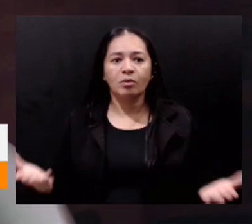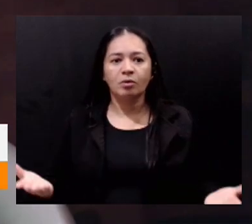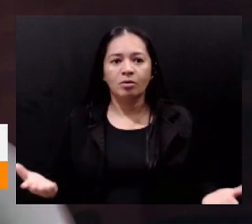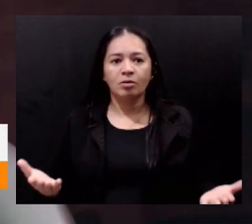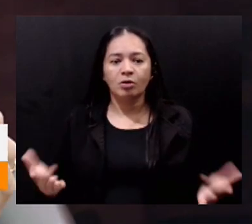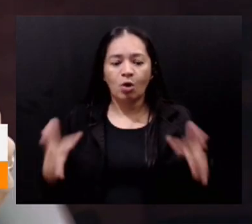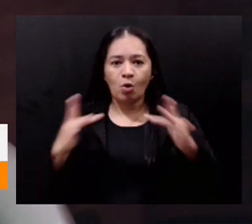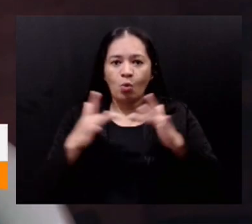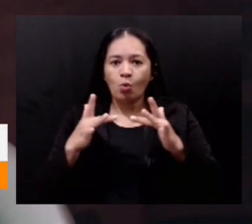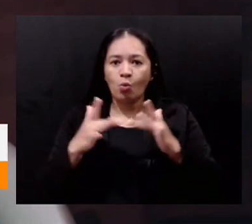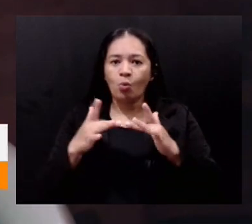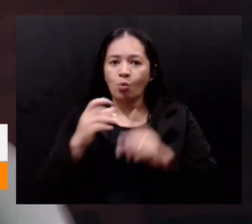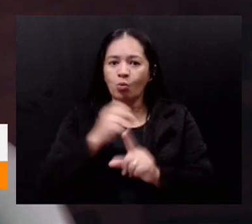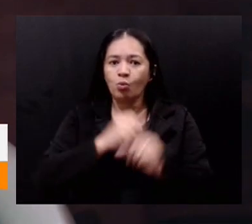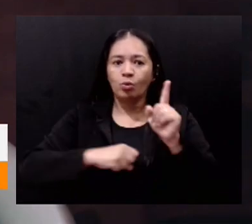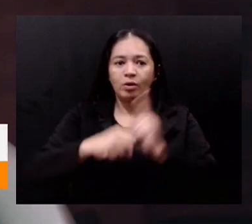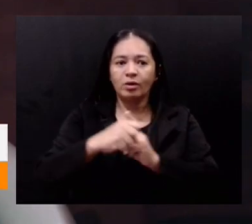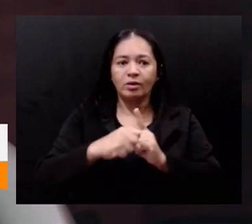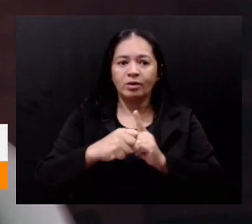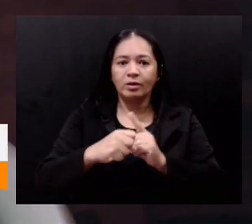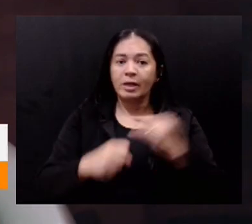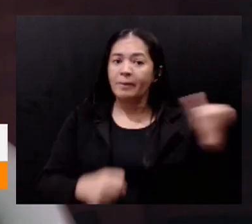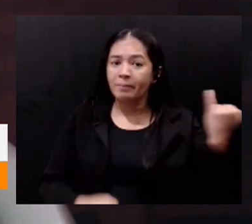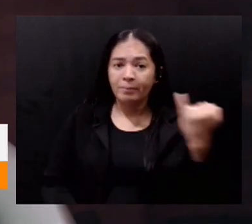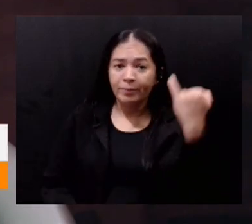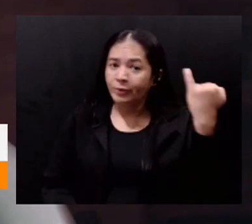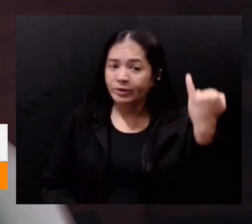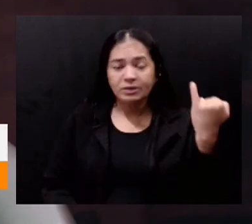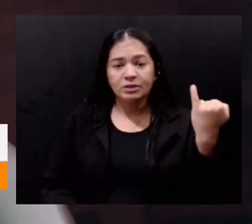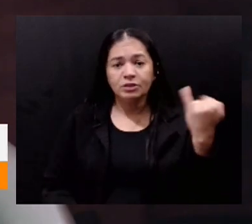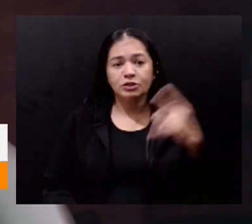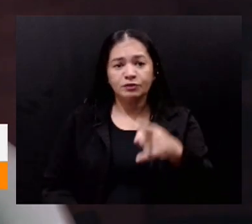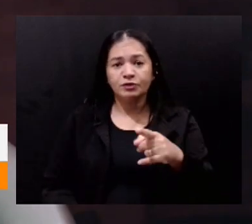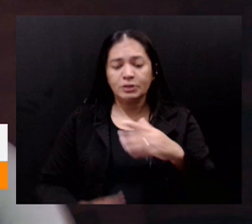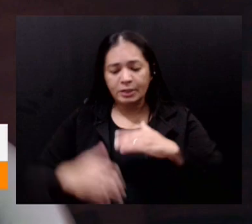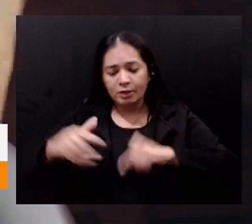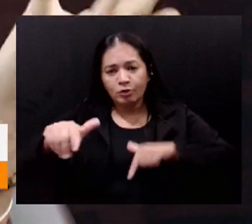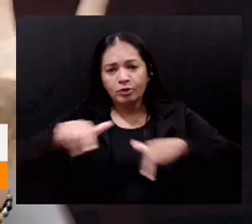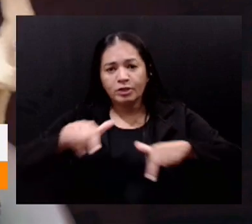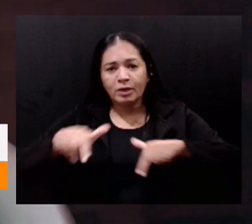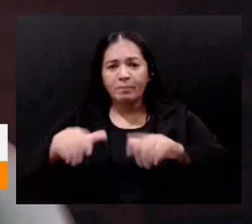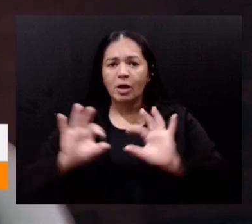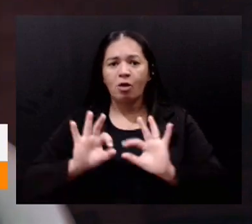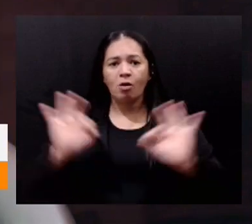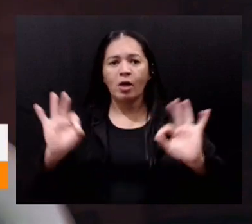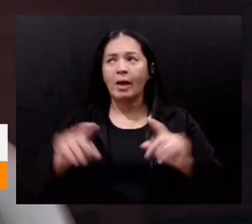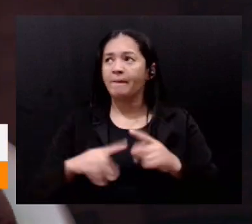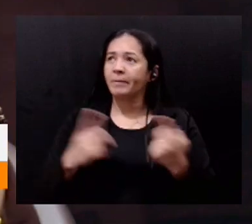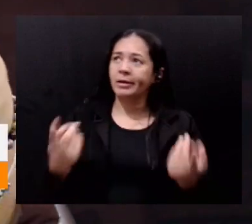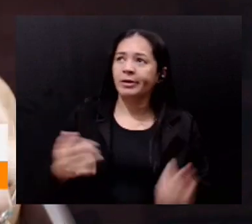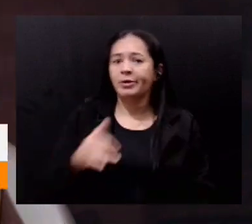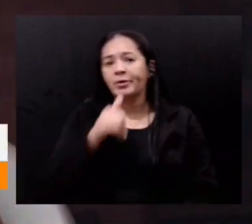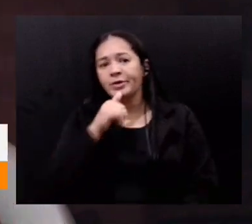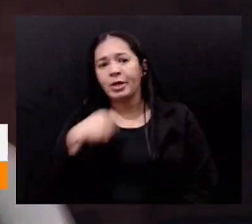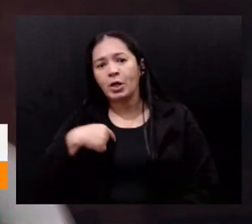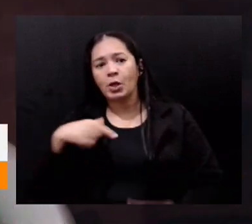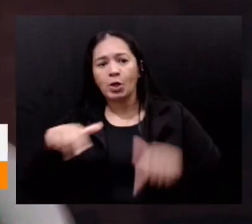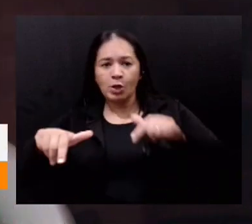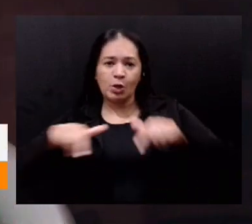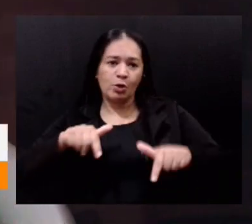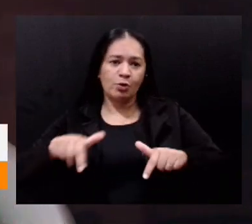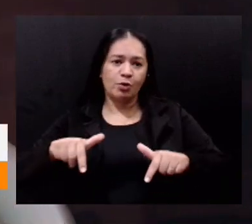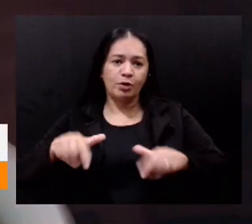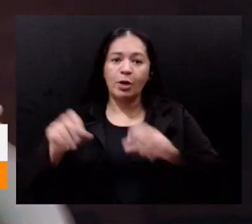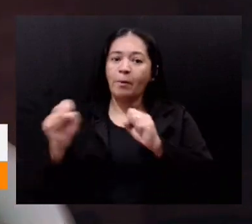ele é importantíssimo para você ter um bom trabalho. Você fala assim: Uhum. "Ai, Joyce, mas, por exemplo, eu trabalho, eu posso estar